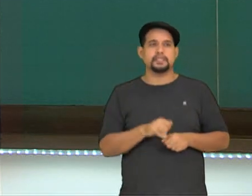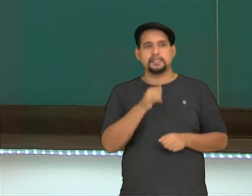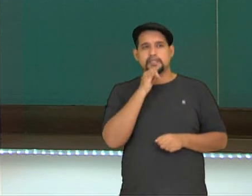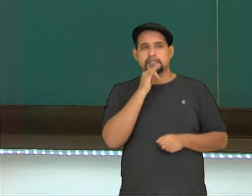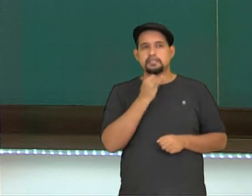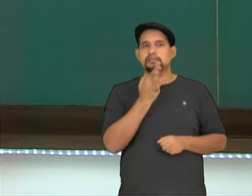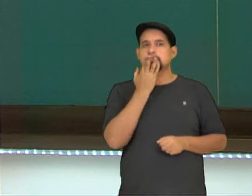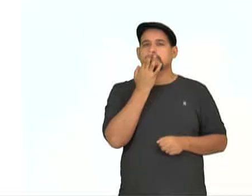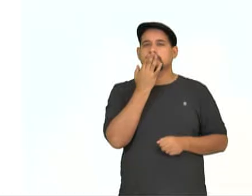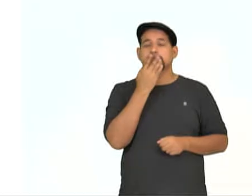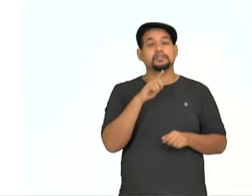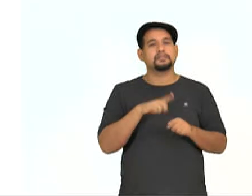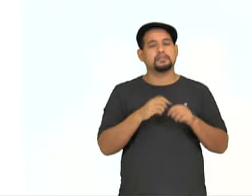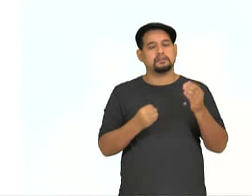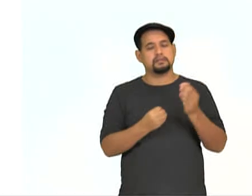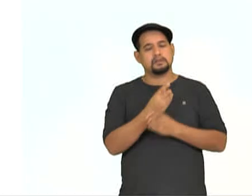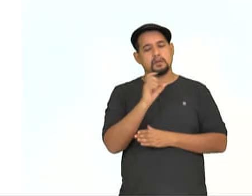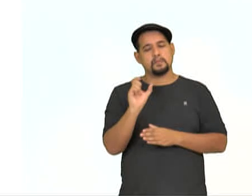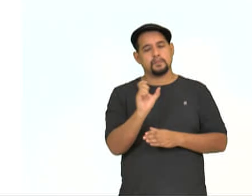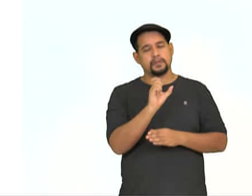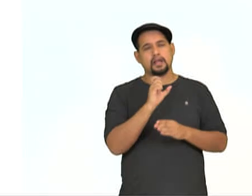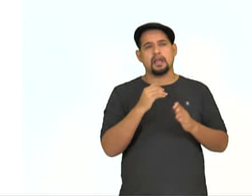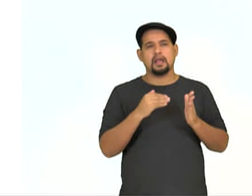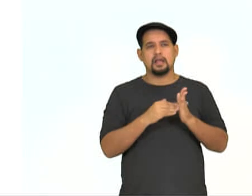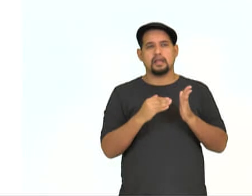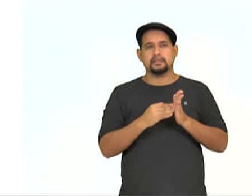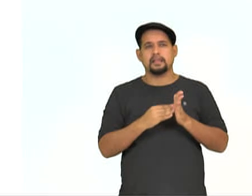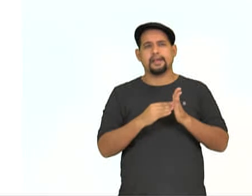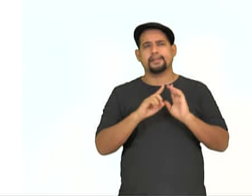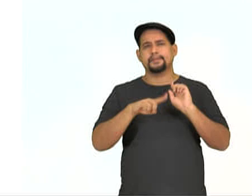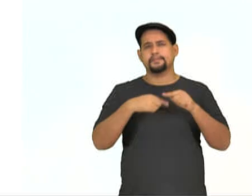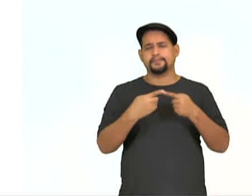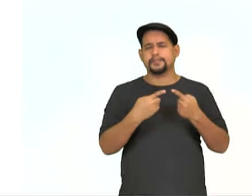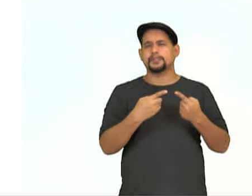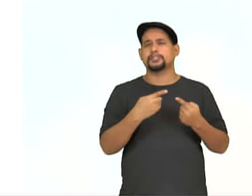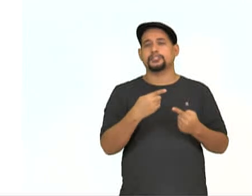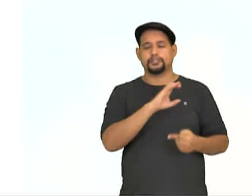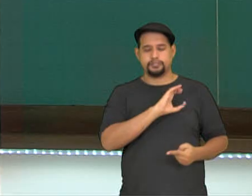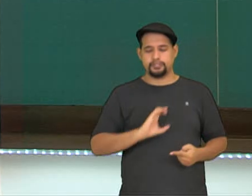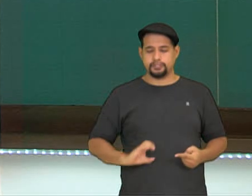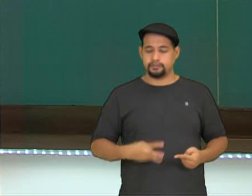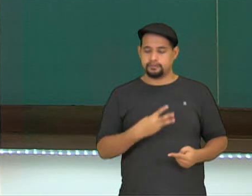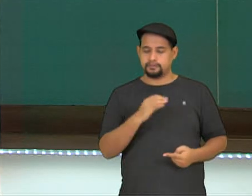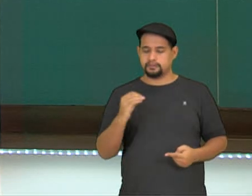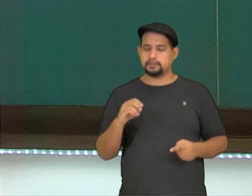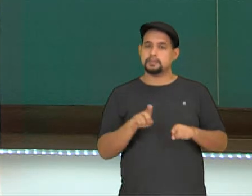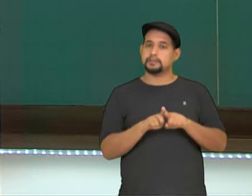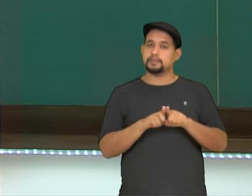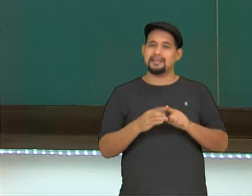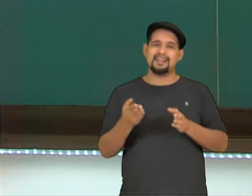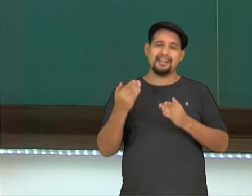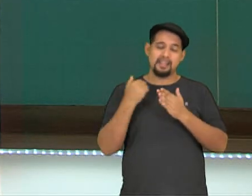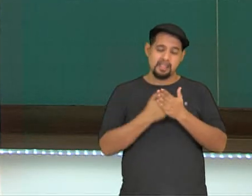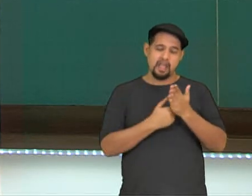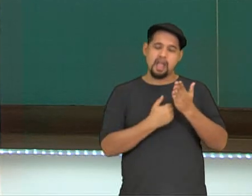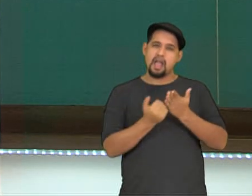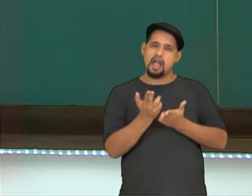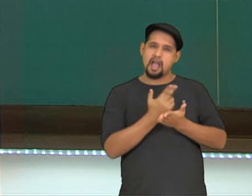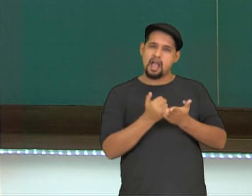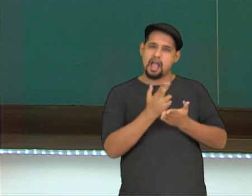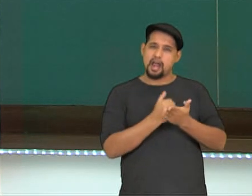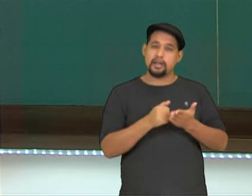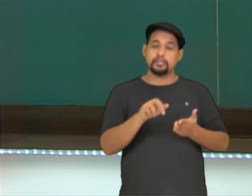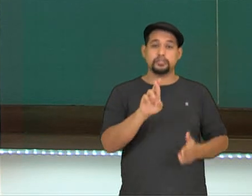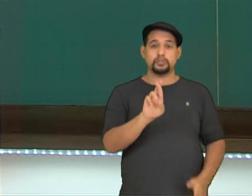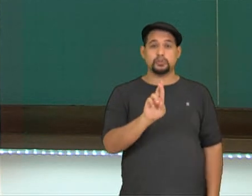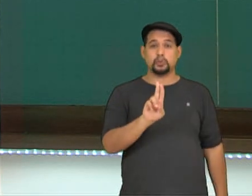Coordenada antiga, invenção da escrita até o ano 300 d.C. Lembrando que até o momento rupestre, a arte rupestre, ela funciona até o início